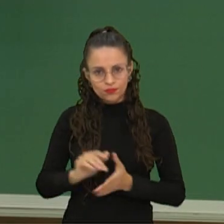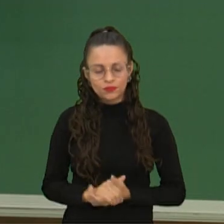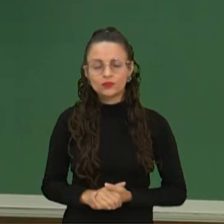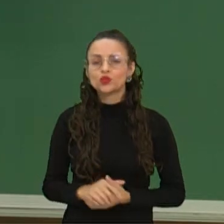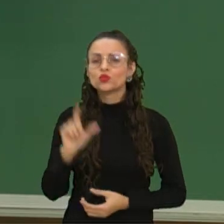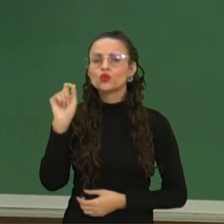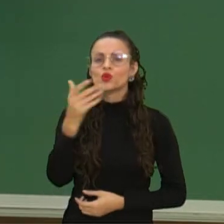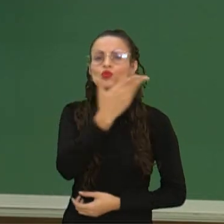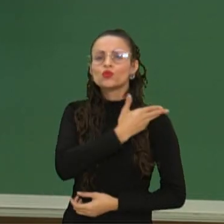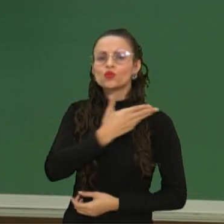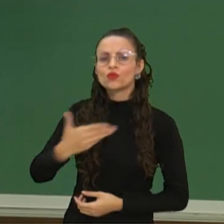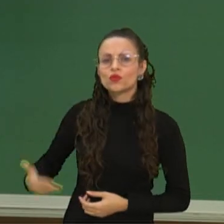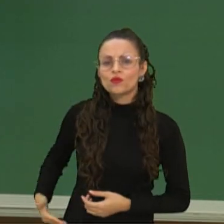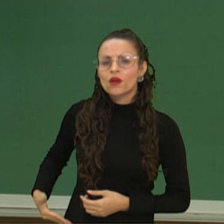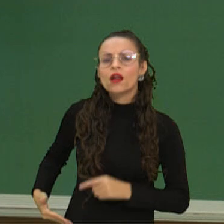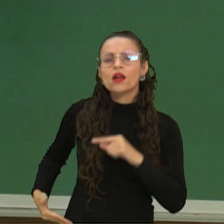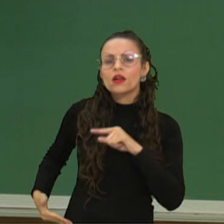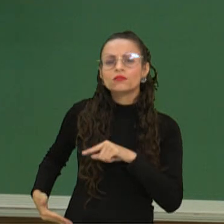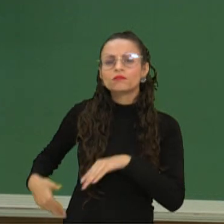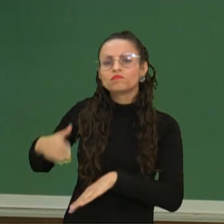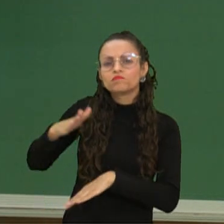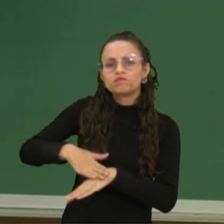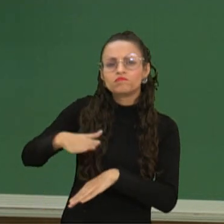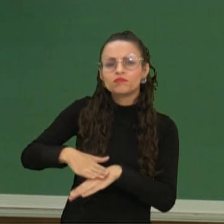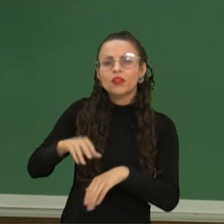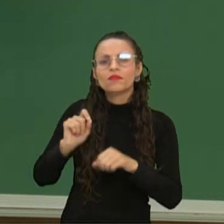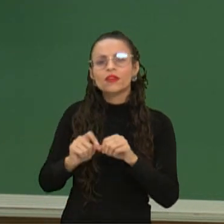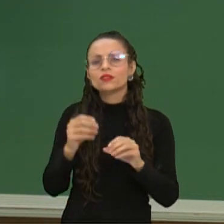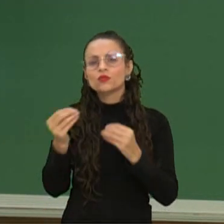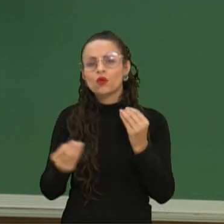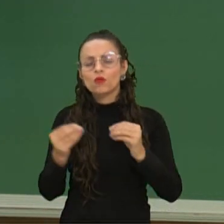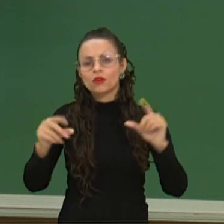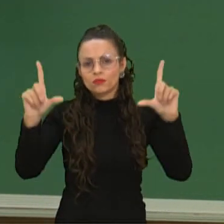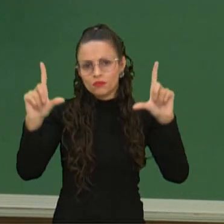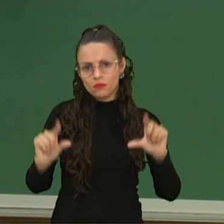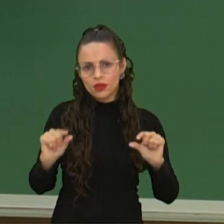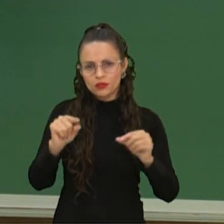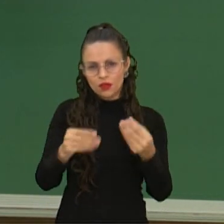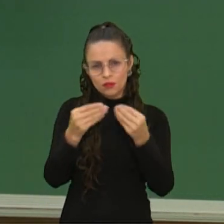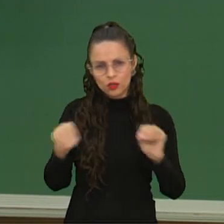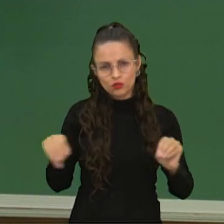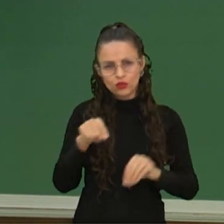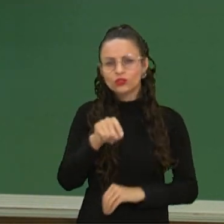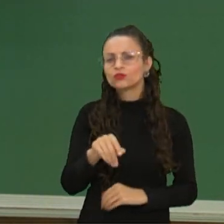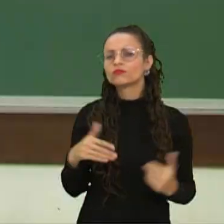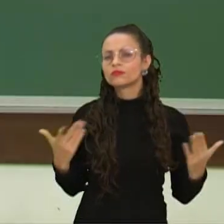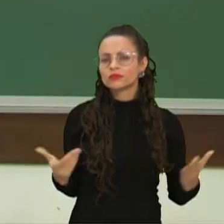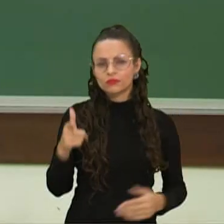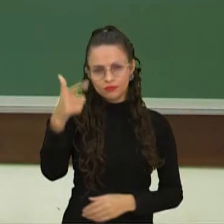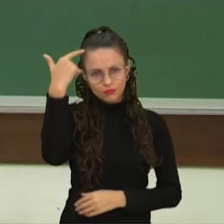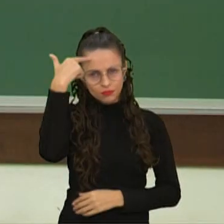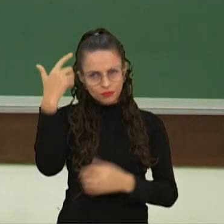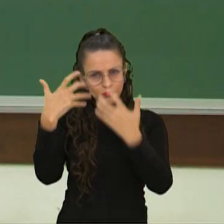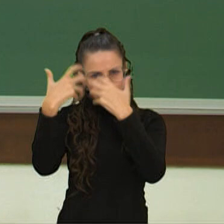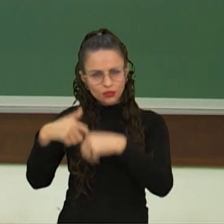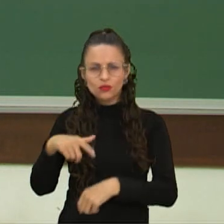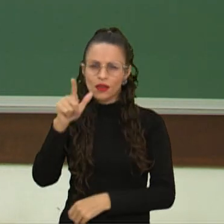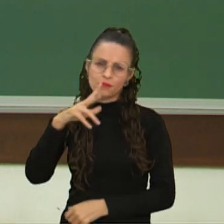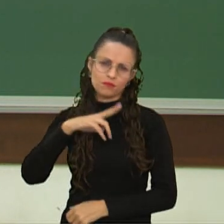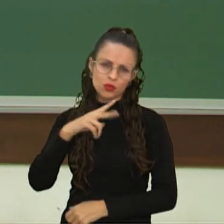o governo deveria fazer, de um modo geral, para amenizar toda essa situação? Então pensa aí bem,